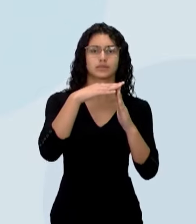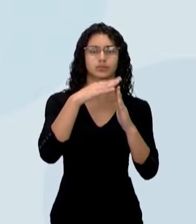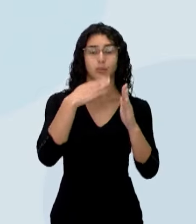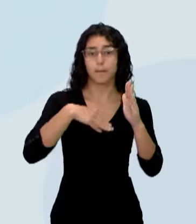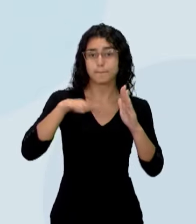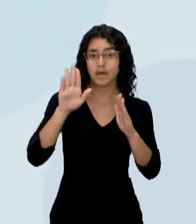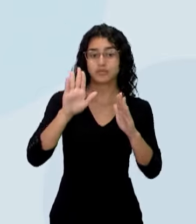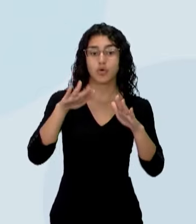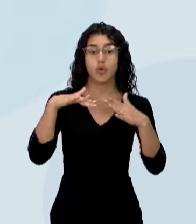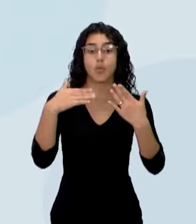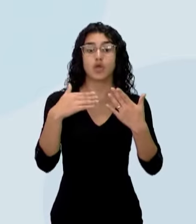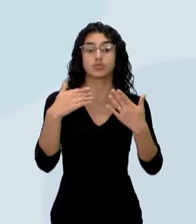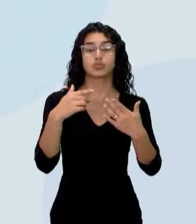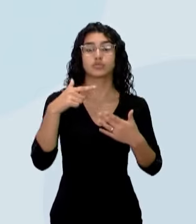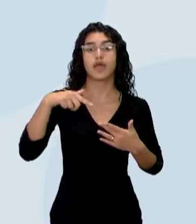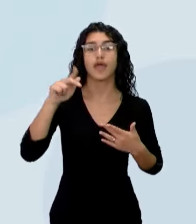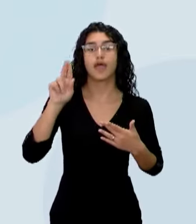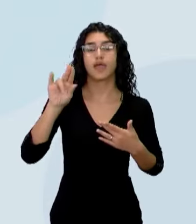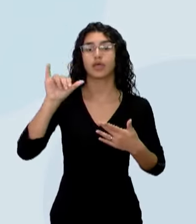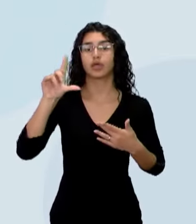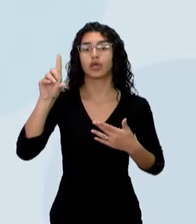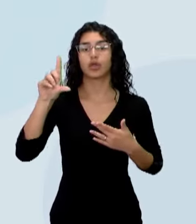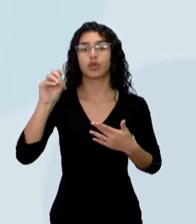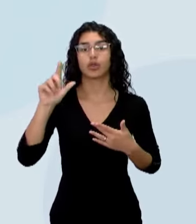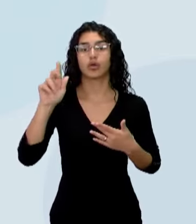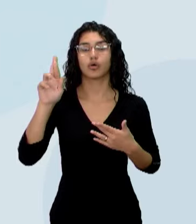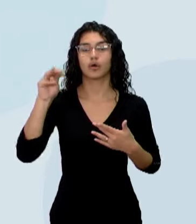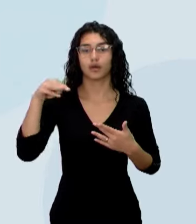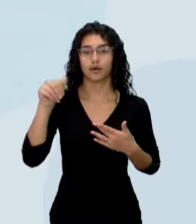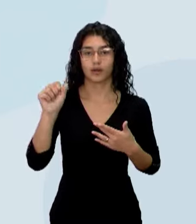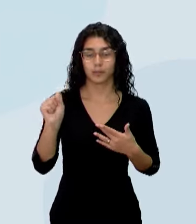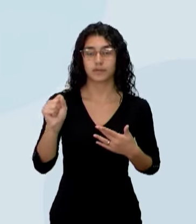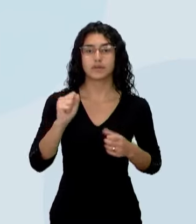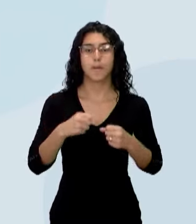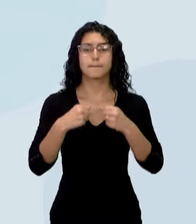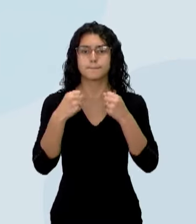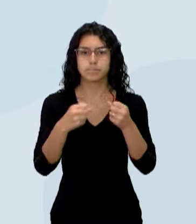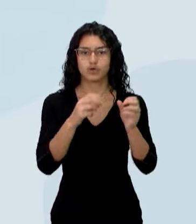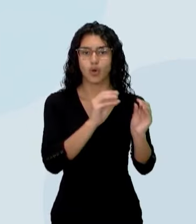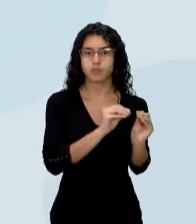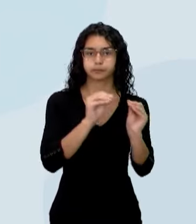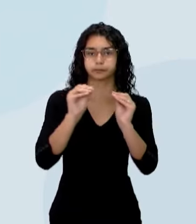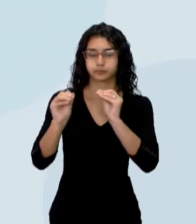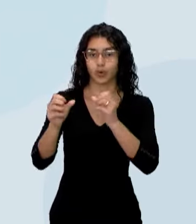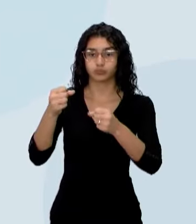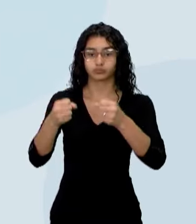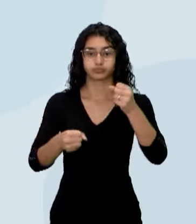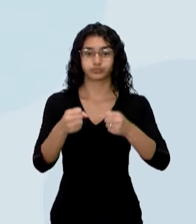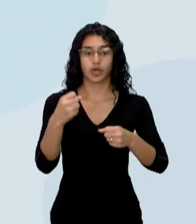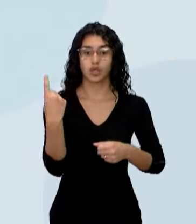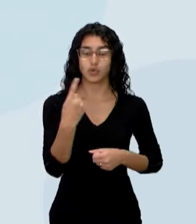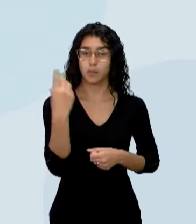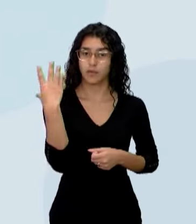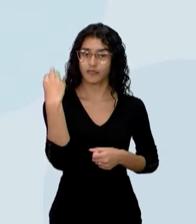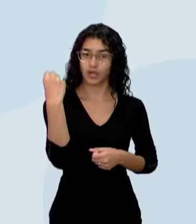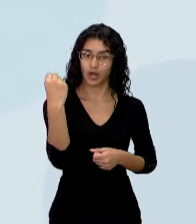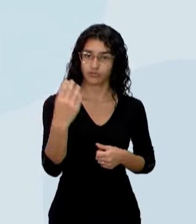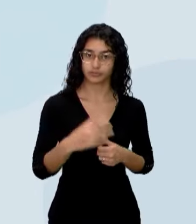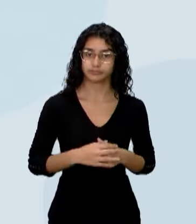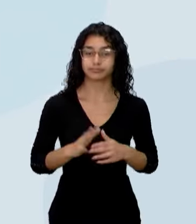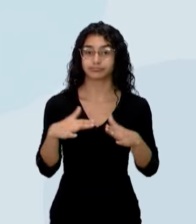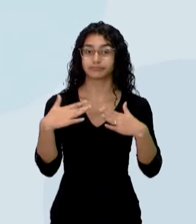quantos quilogramas de mercadoria esse caminhão pode transportar em uma